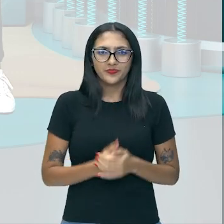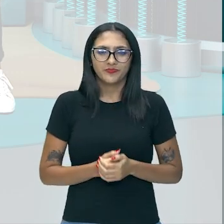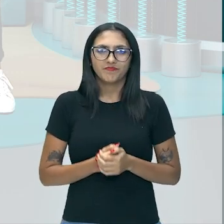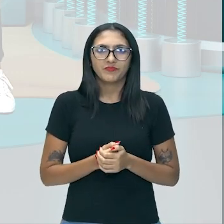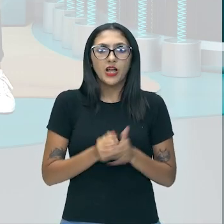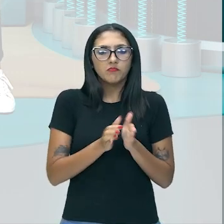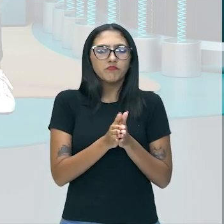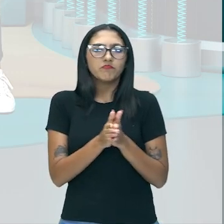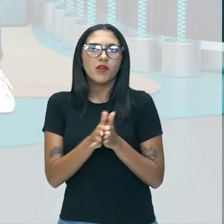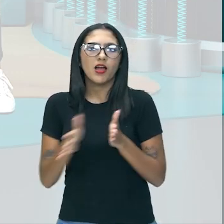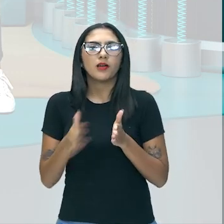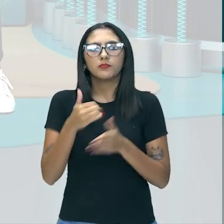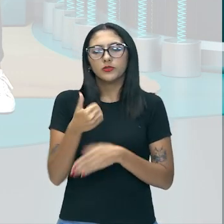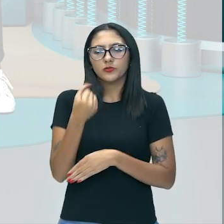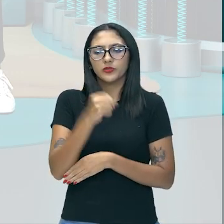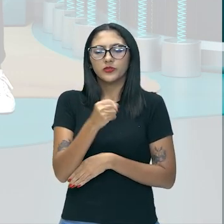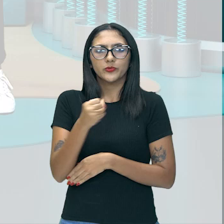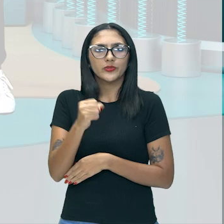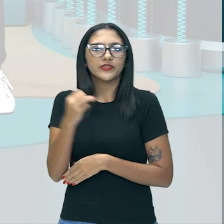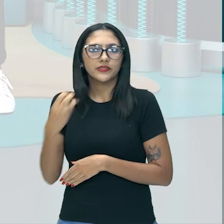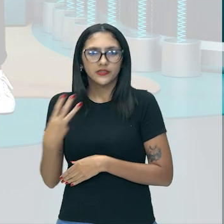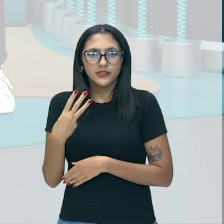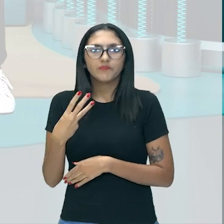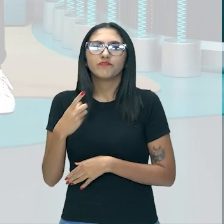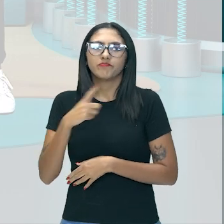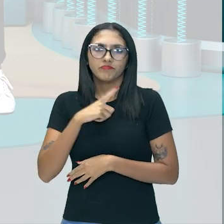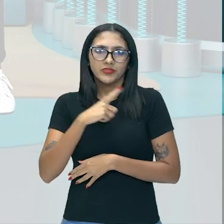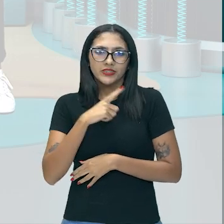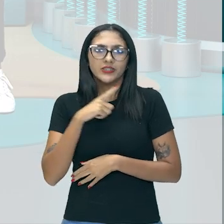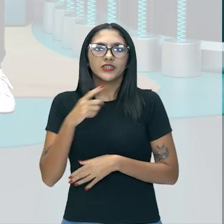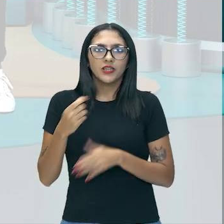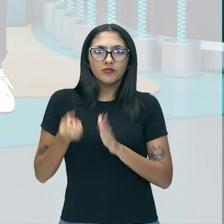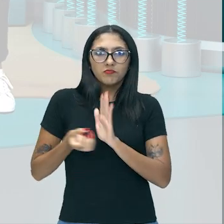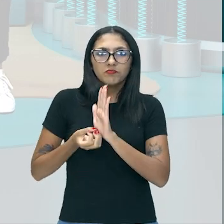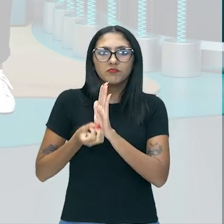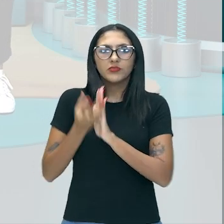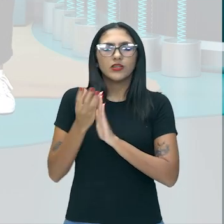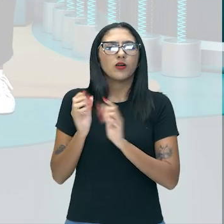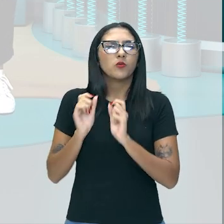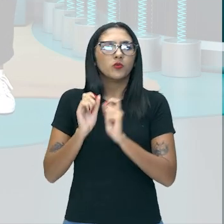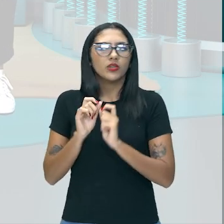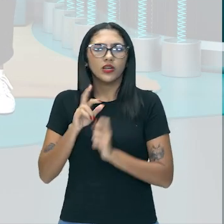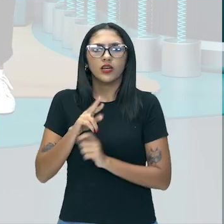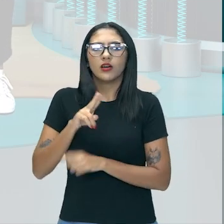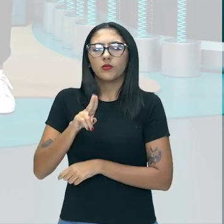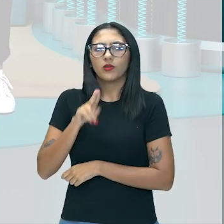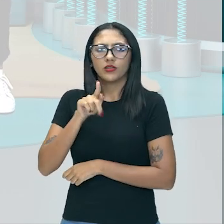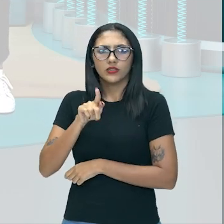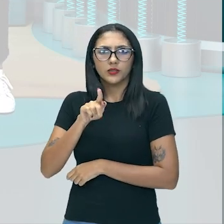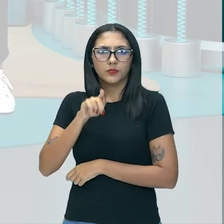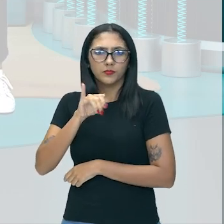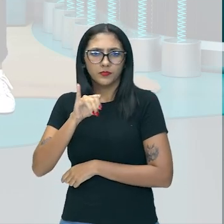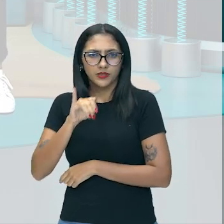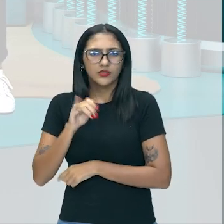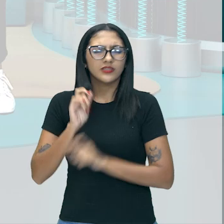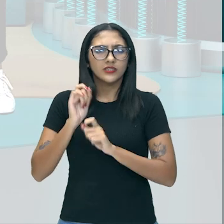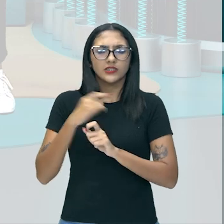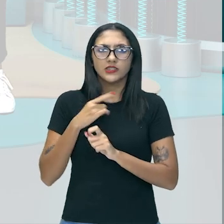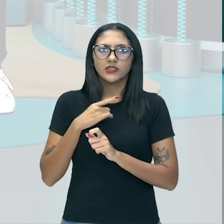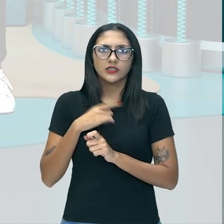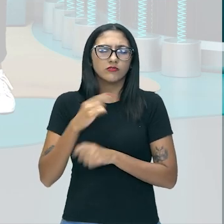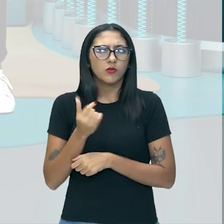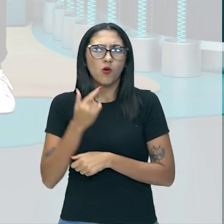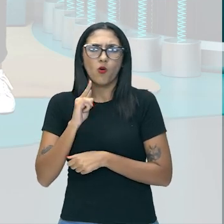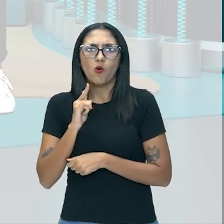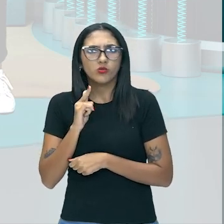em 1883 nasceu ali a modalidade reduzida do rugby, o seven-a-side, né, uma